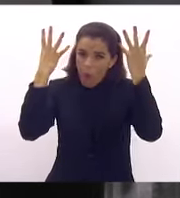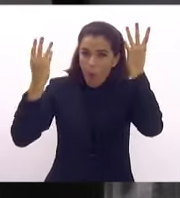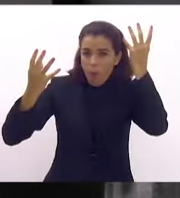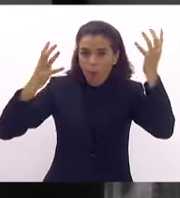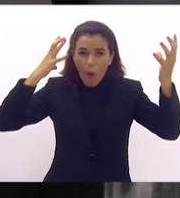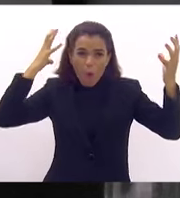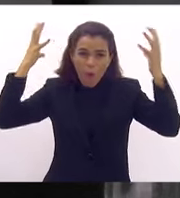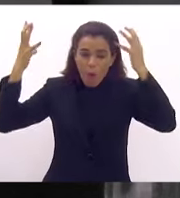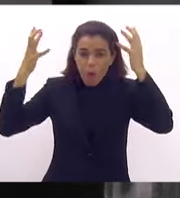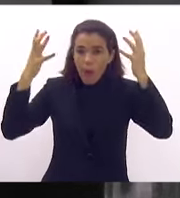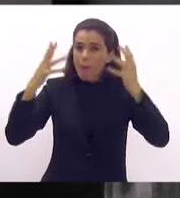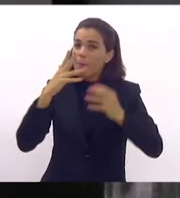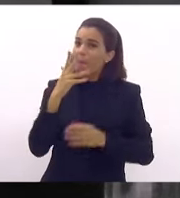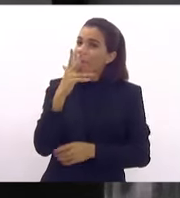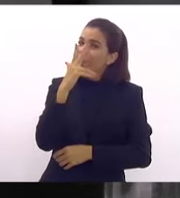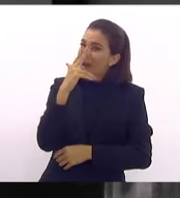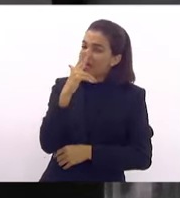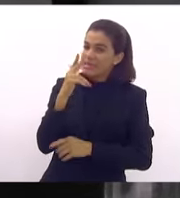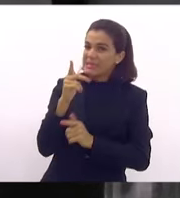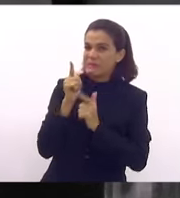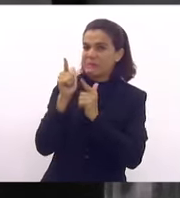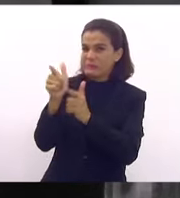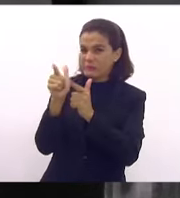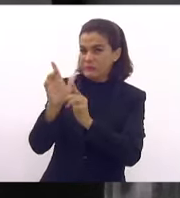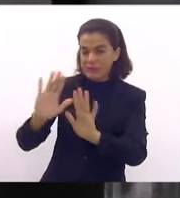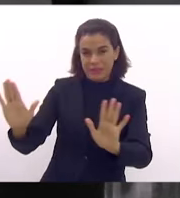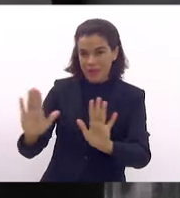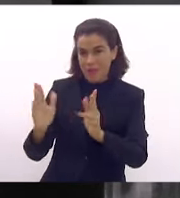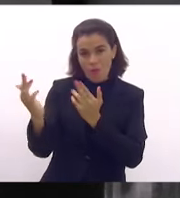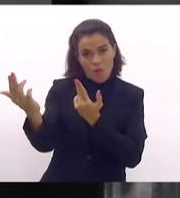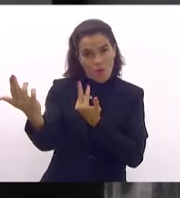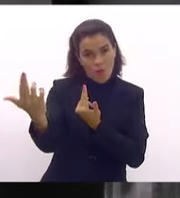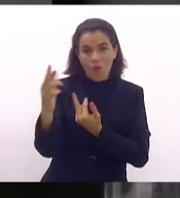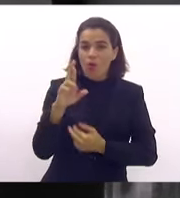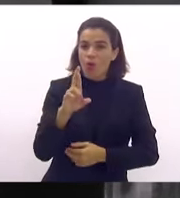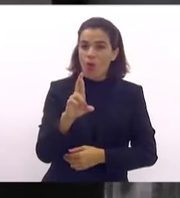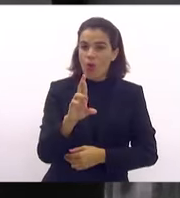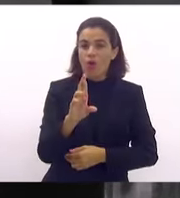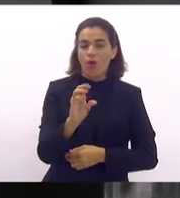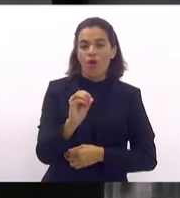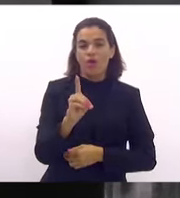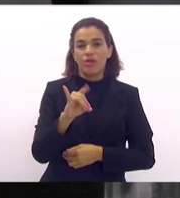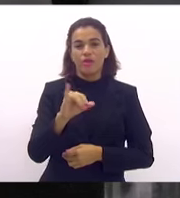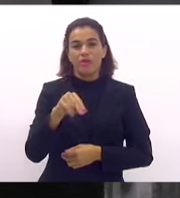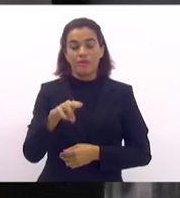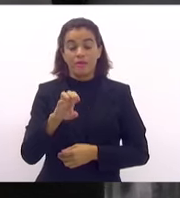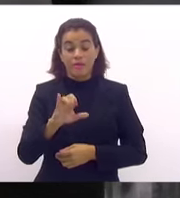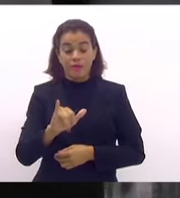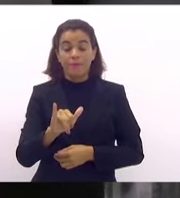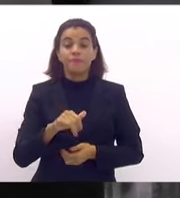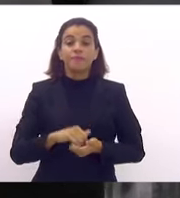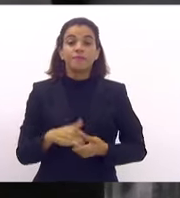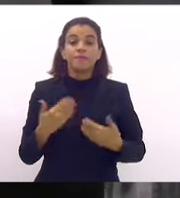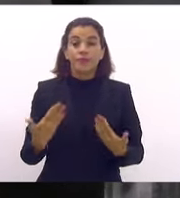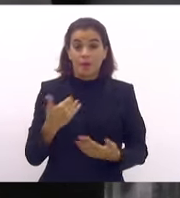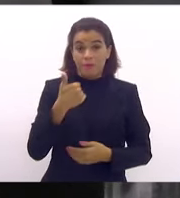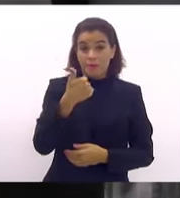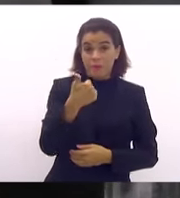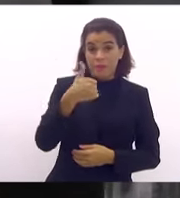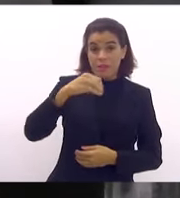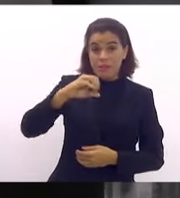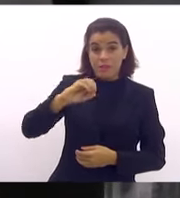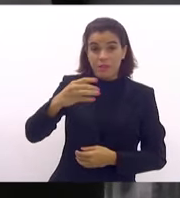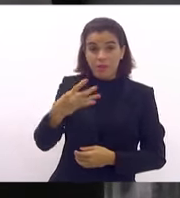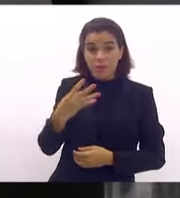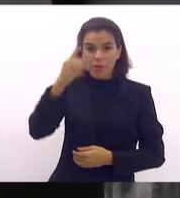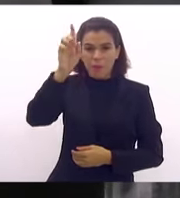mesmo. Bom, Rodney, já soube seu nome. Mas naqueles 104 vetos, Vossa